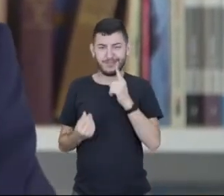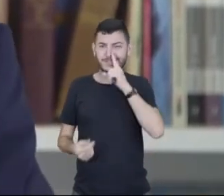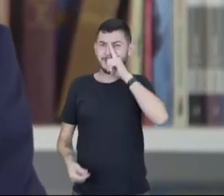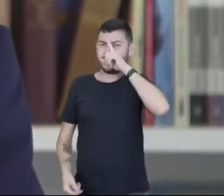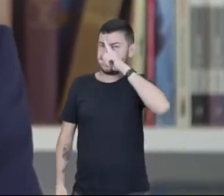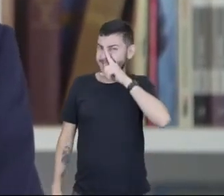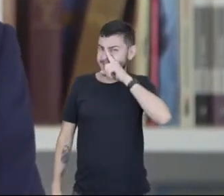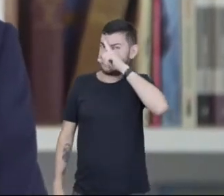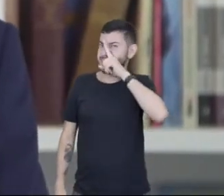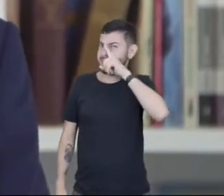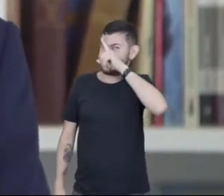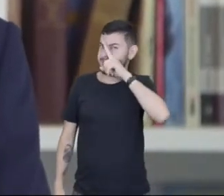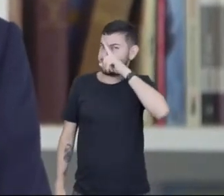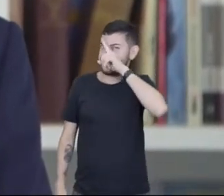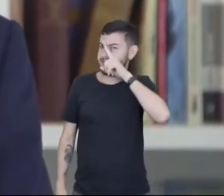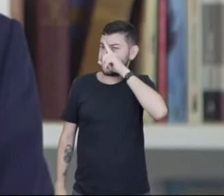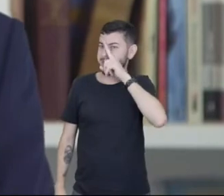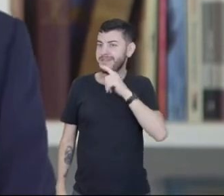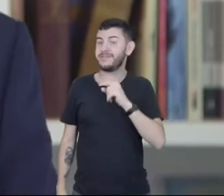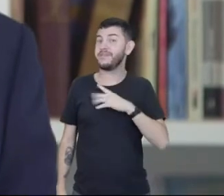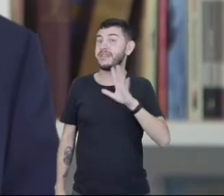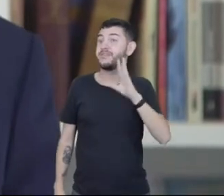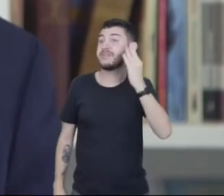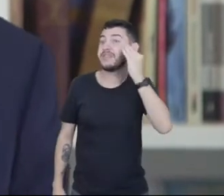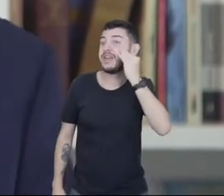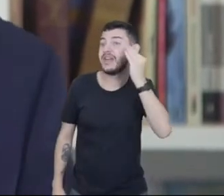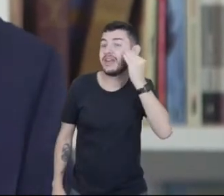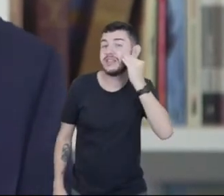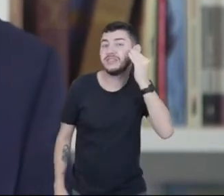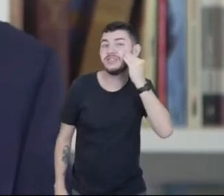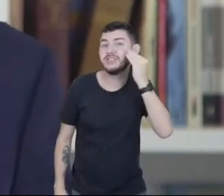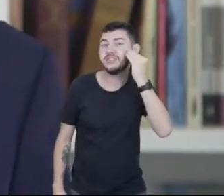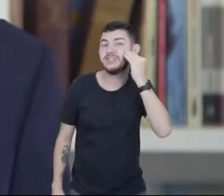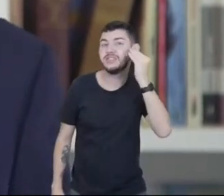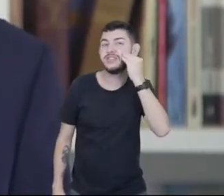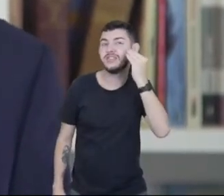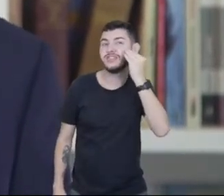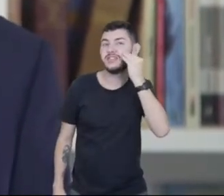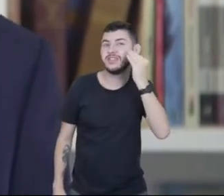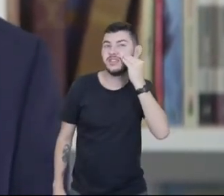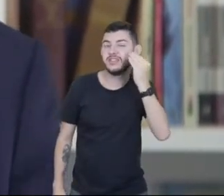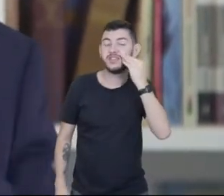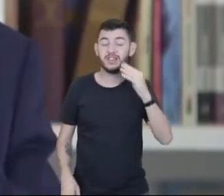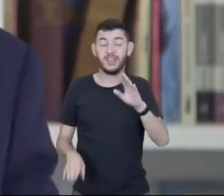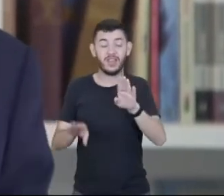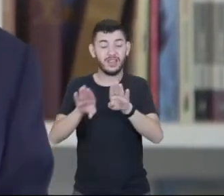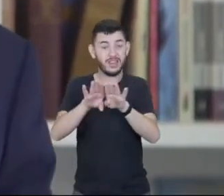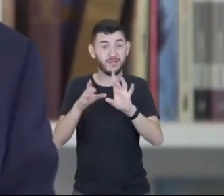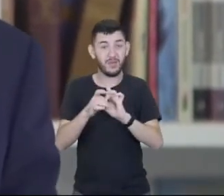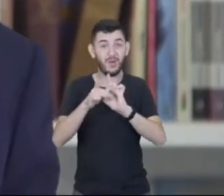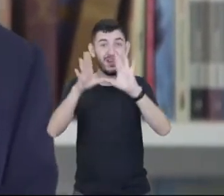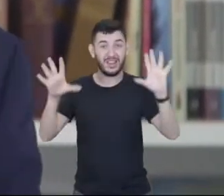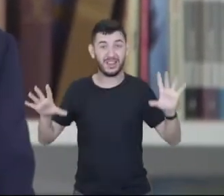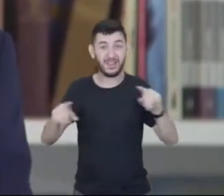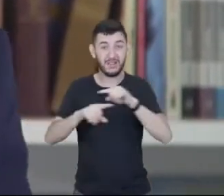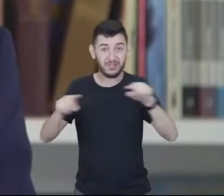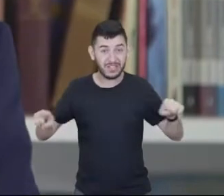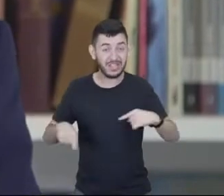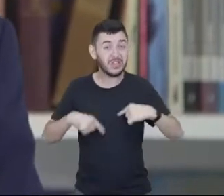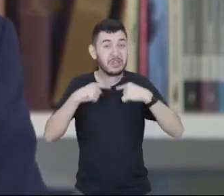para a nossa democracia e que ninguém duvide disso sem Lula